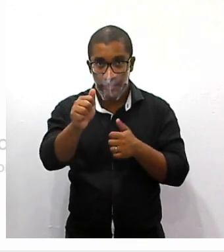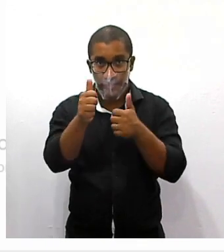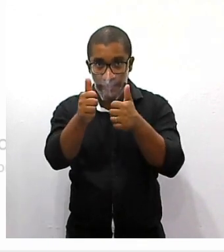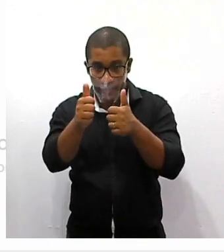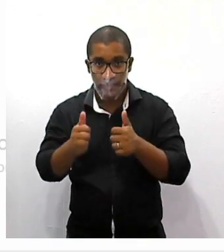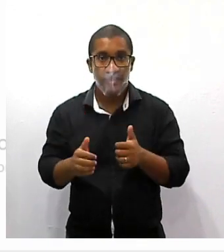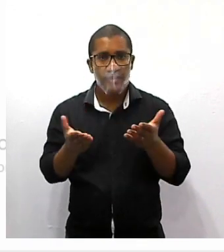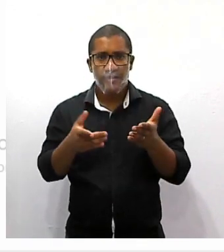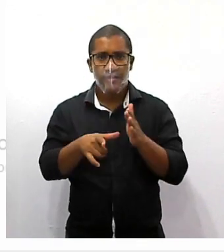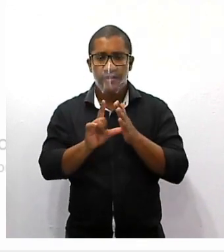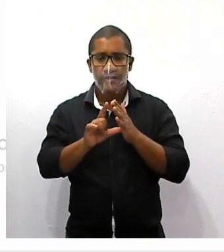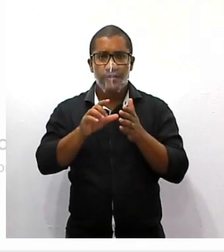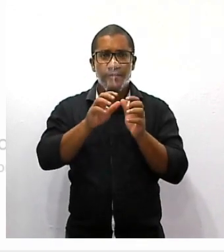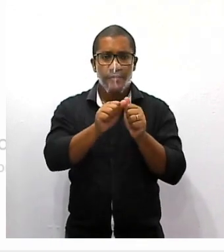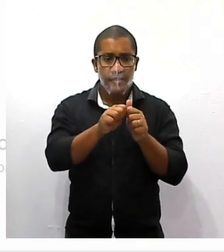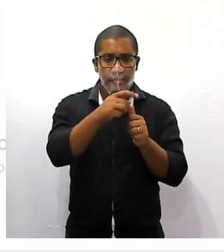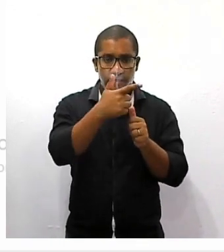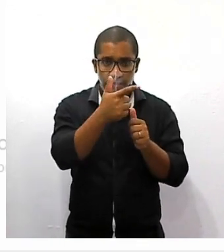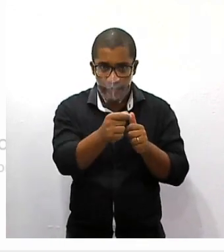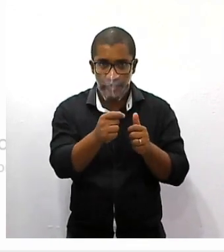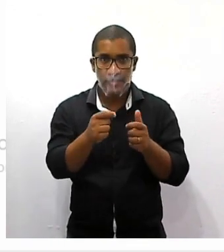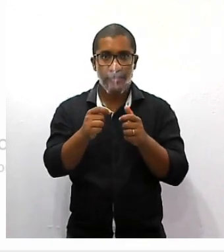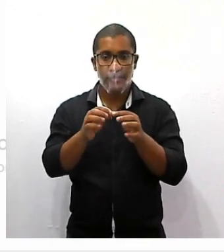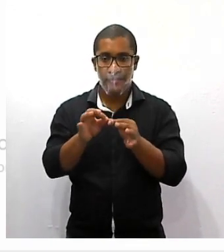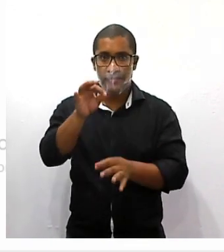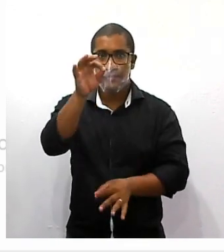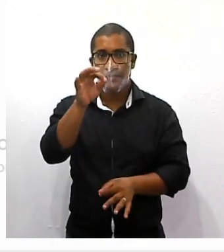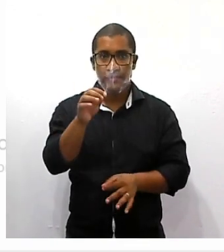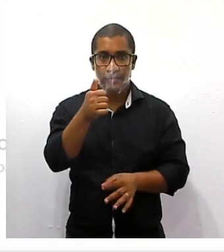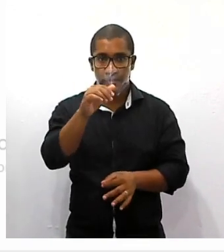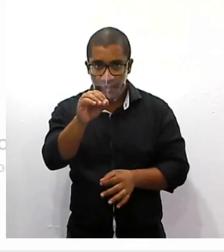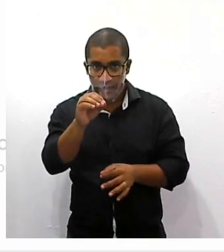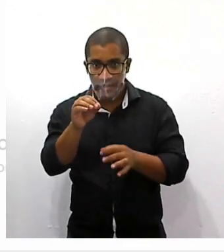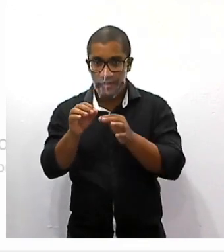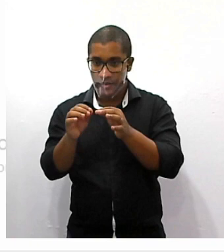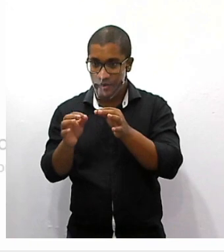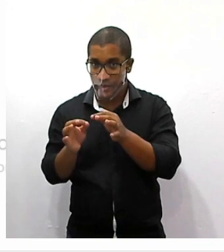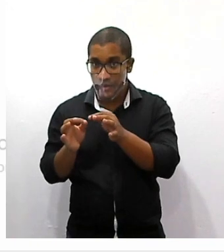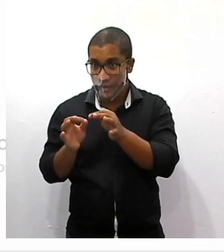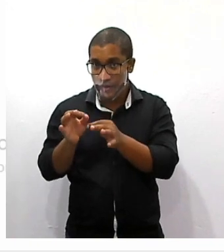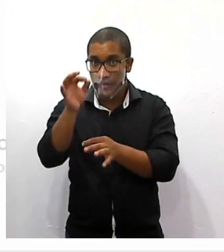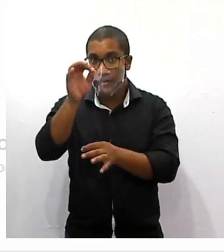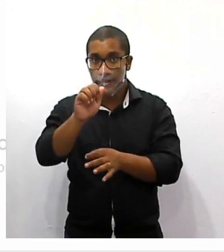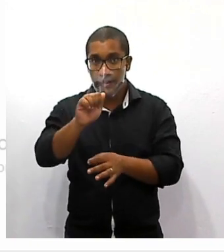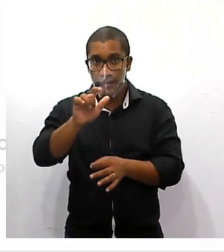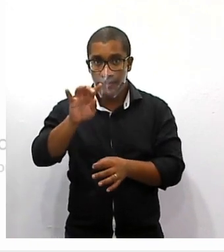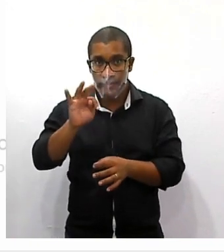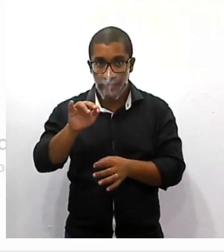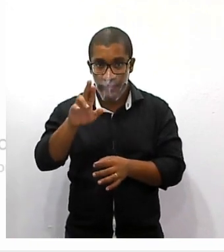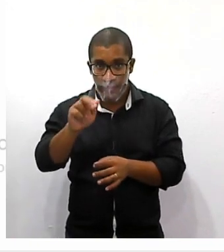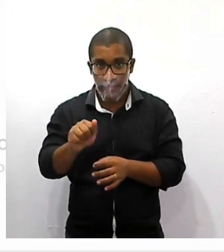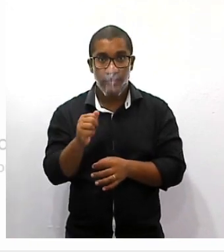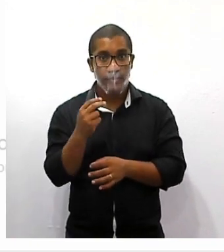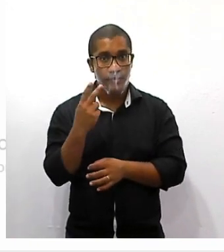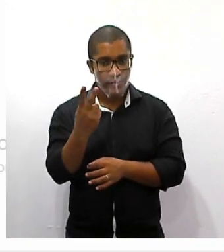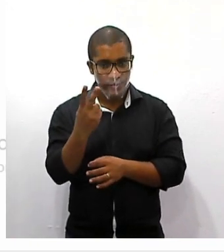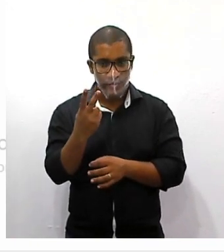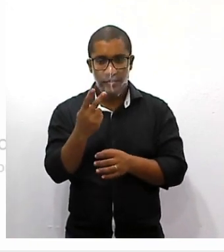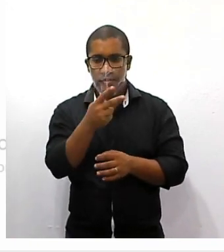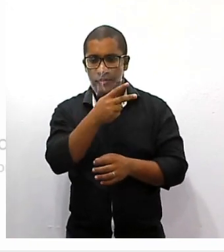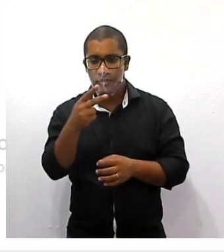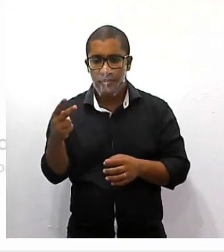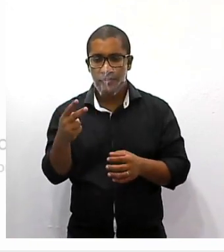massa 20, gravidade 10, altura 2, vai dar 400. Quando você faz a mesma conta da energia mecânica